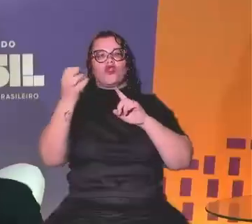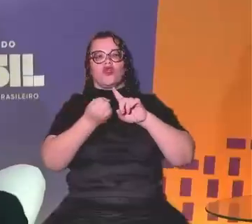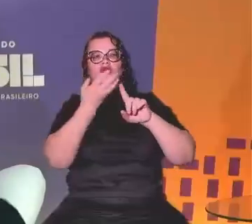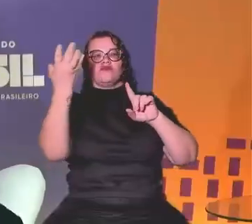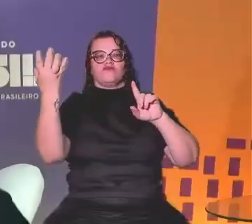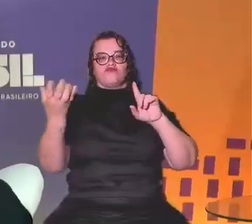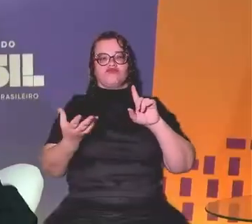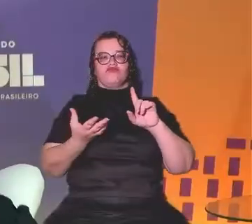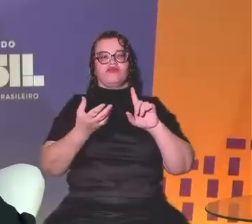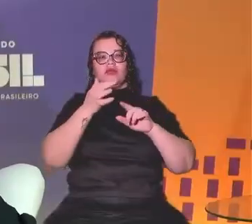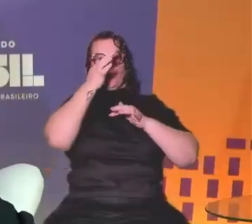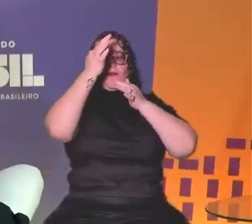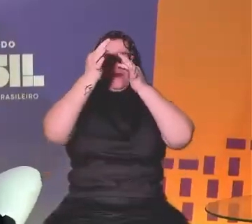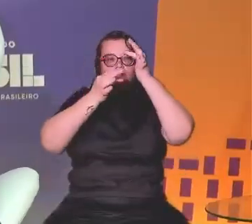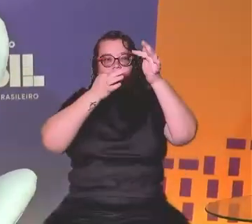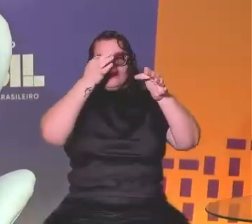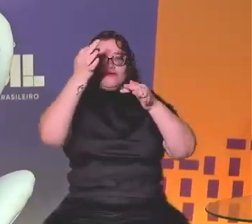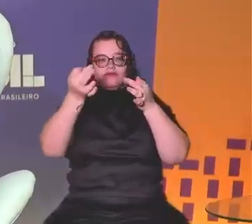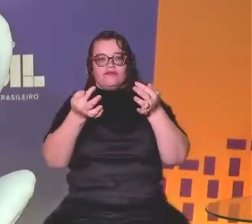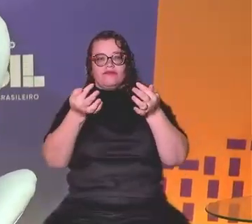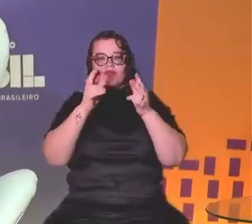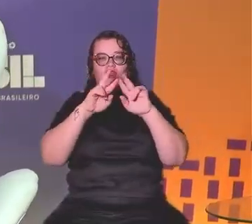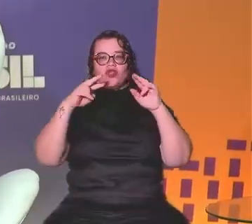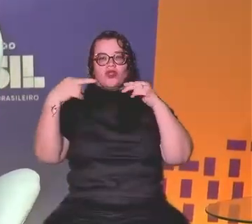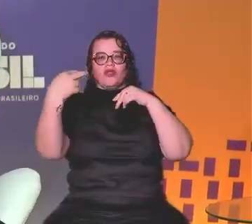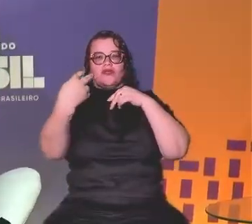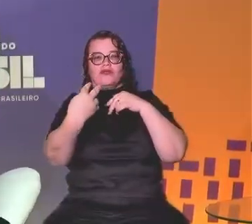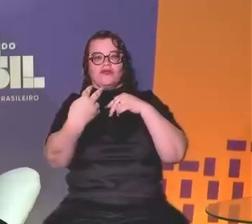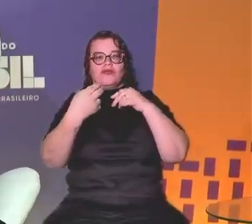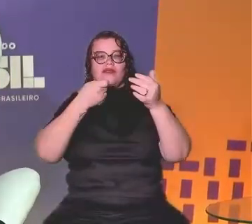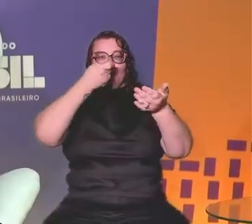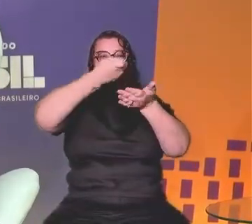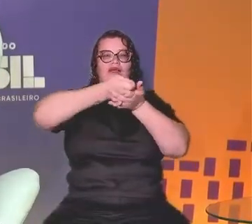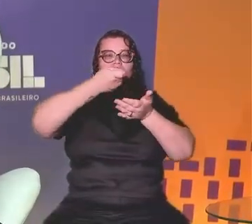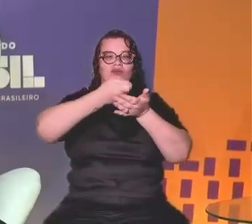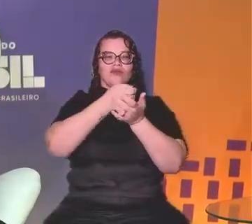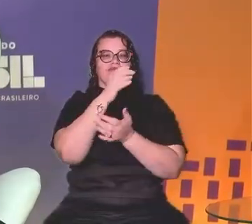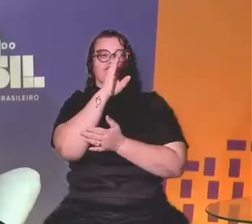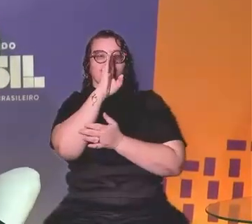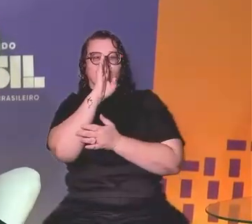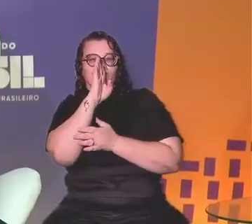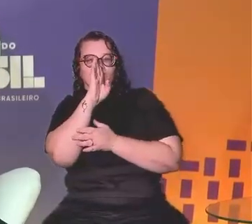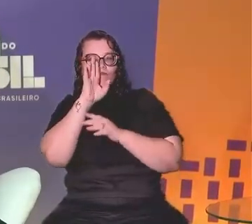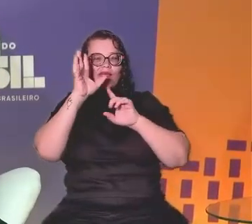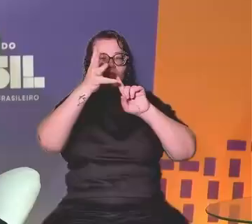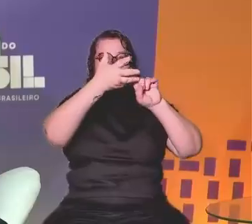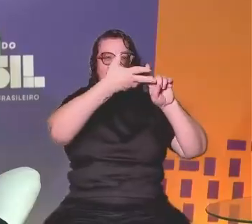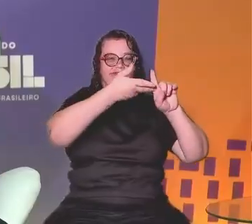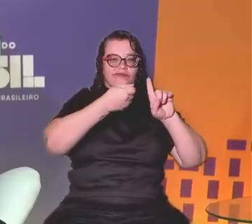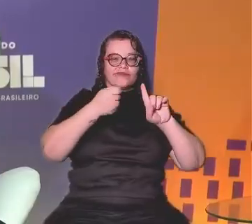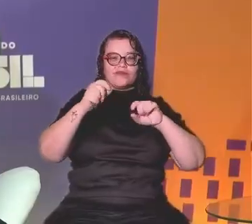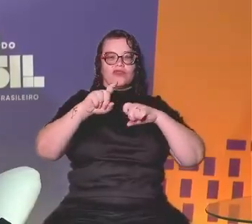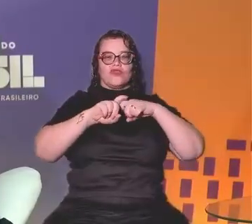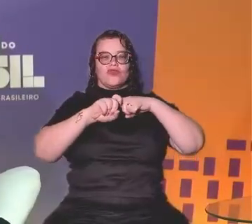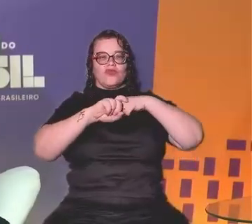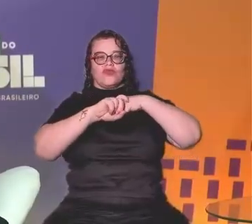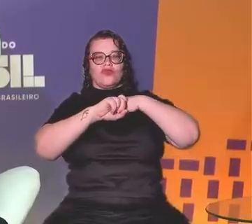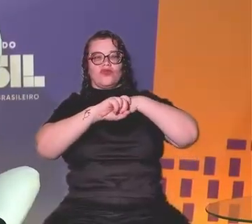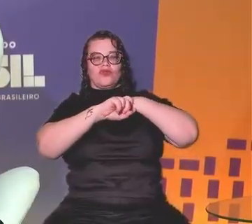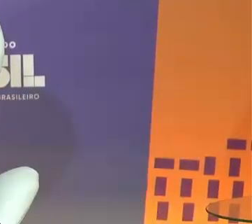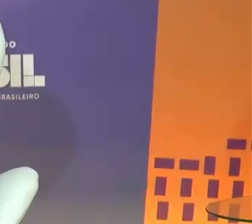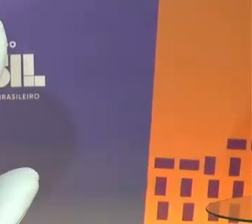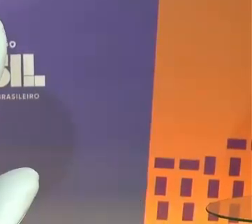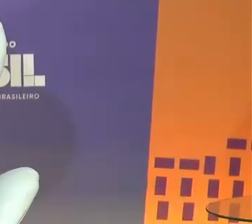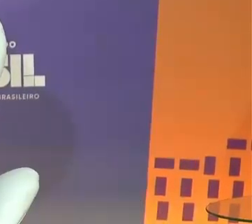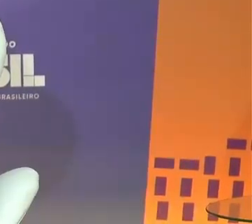e combustível, talvez para o cara que está atrás da mesa ali e luta para que eu fique calado, minha arte seja apenas um verme. Mas isso aos olhos